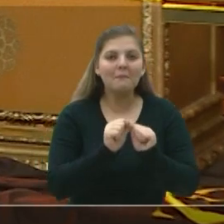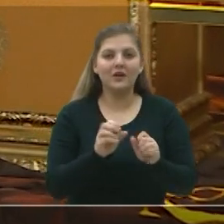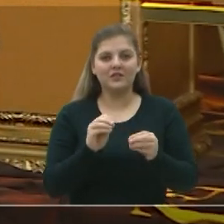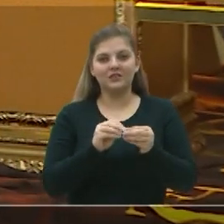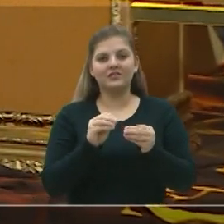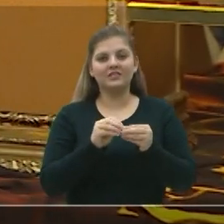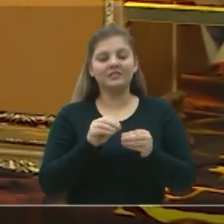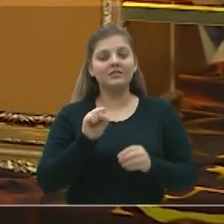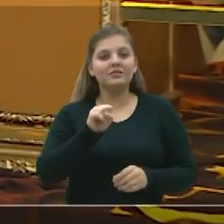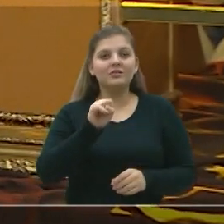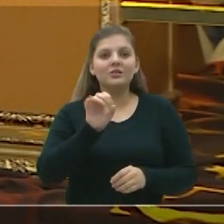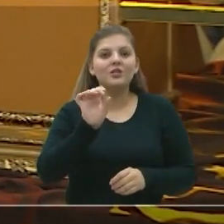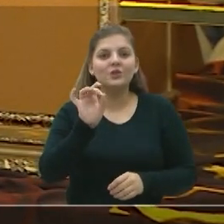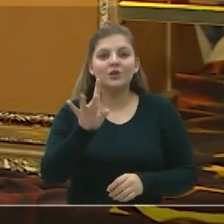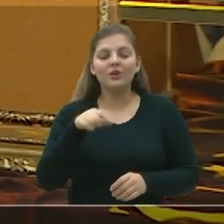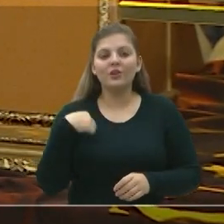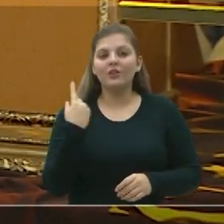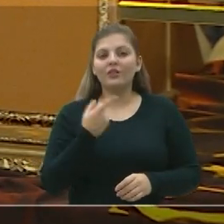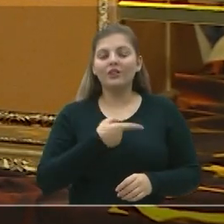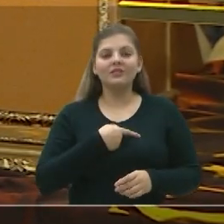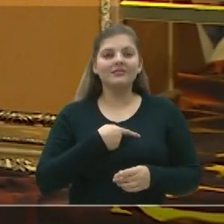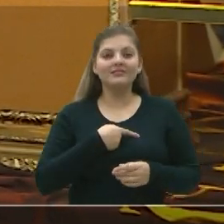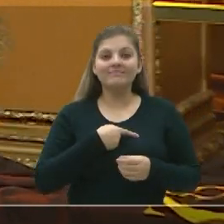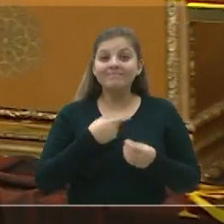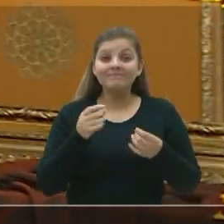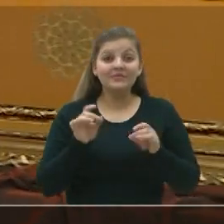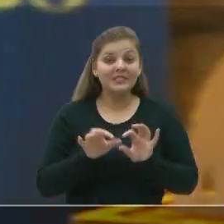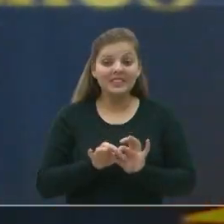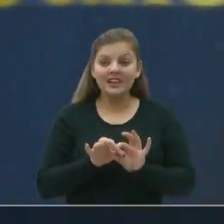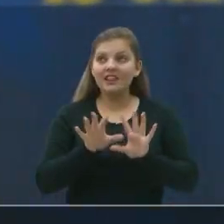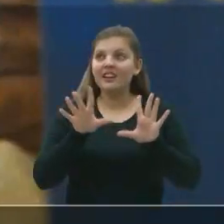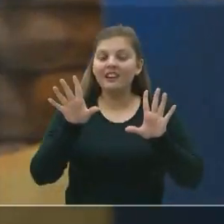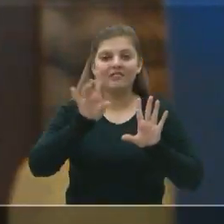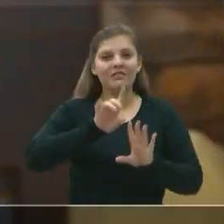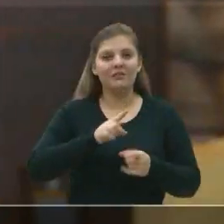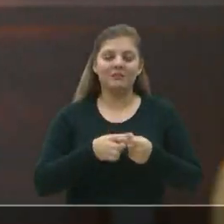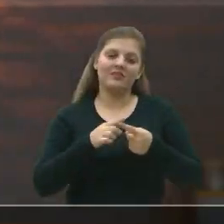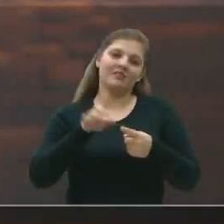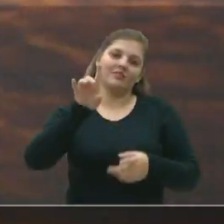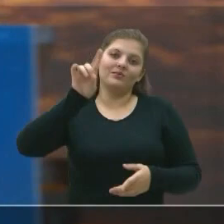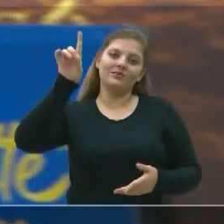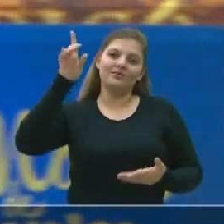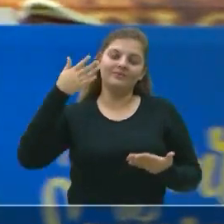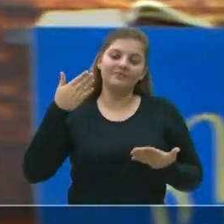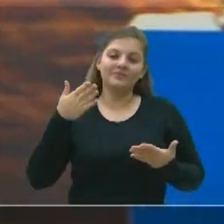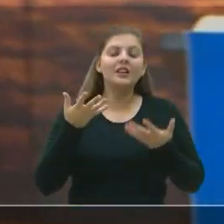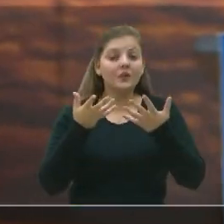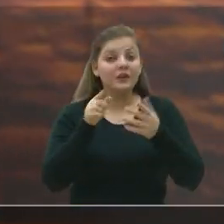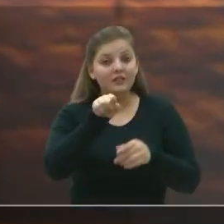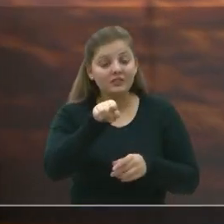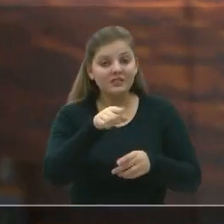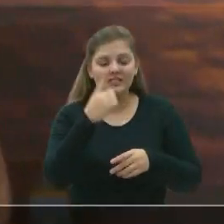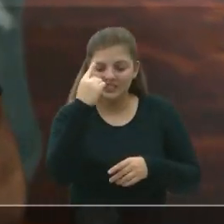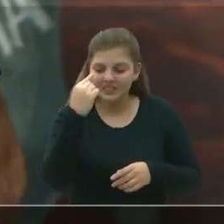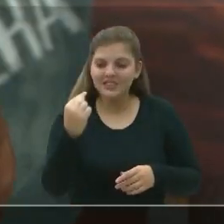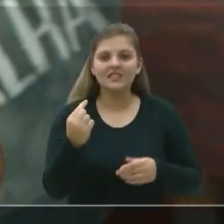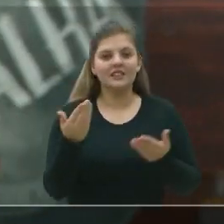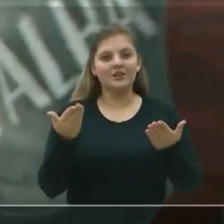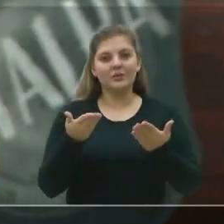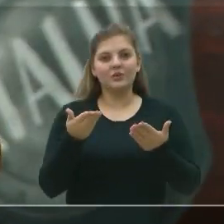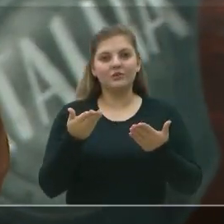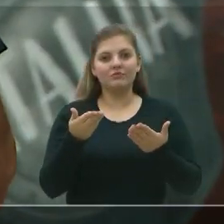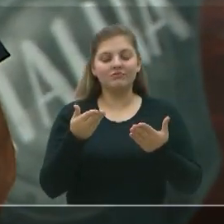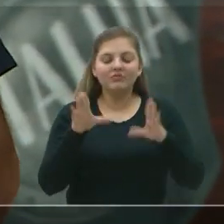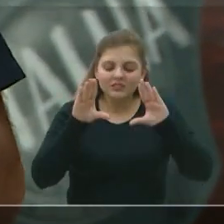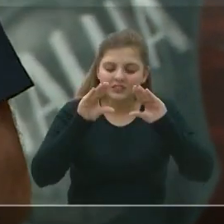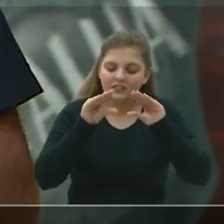só a gente deixar. Eu quero que você saia desta noite do cerco de Jericó para contar o